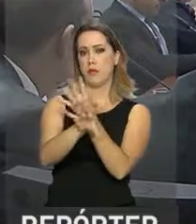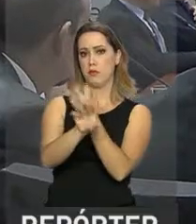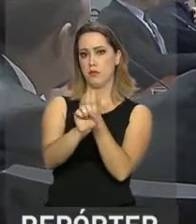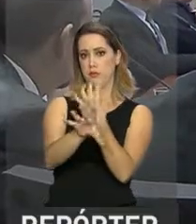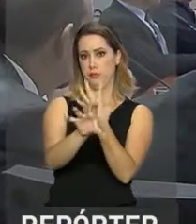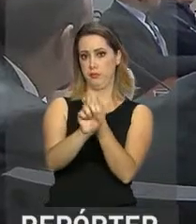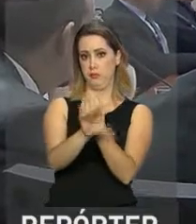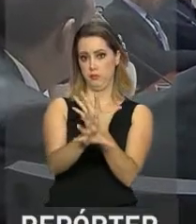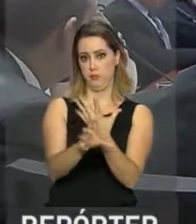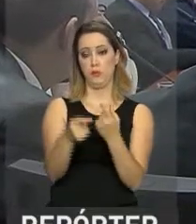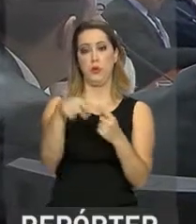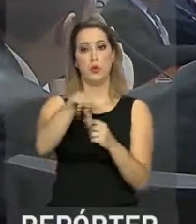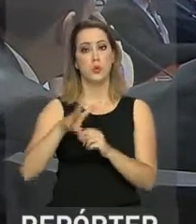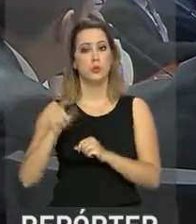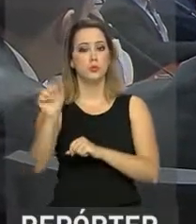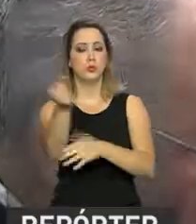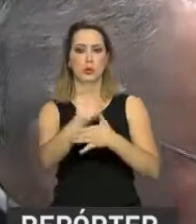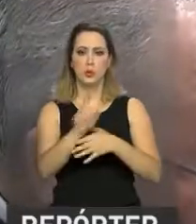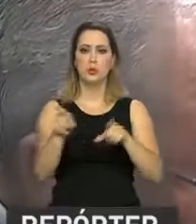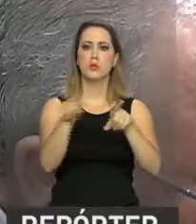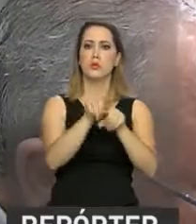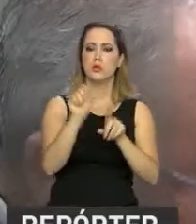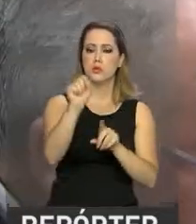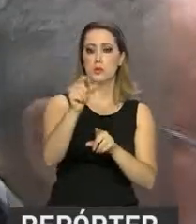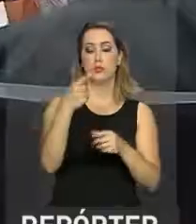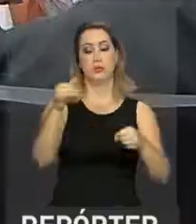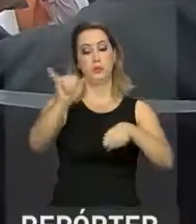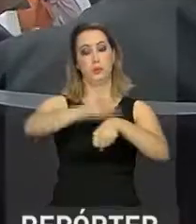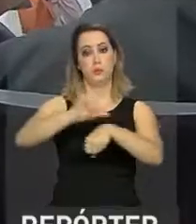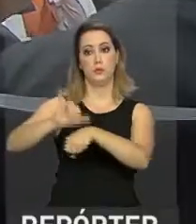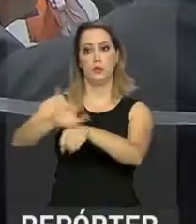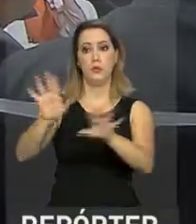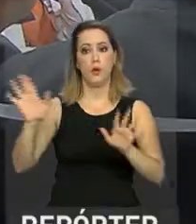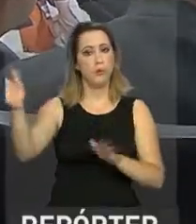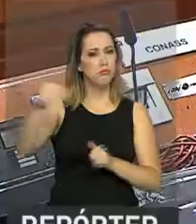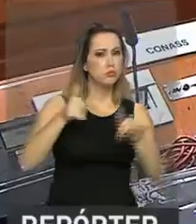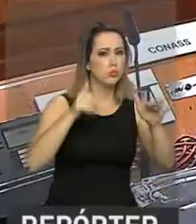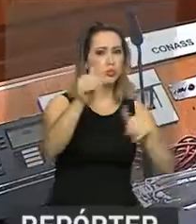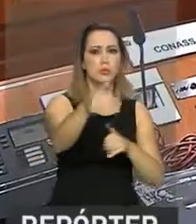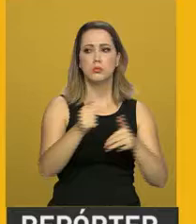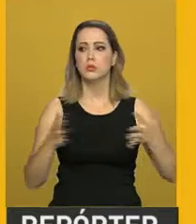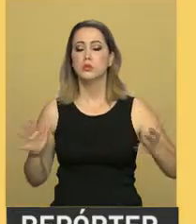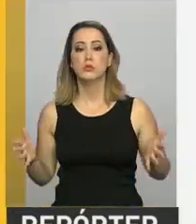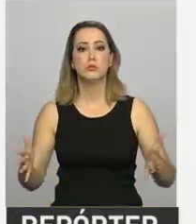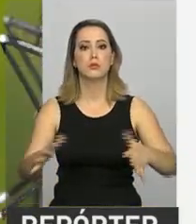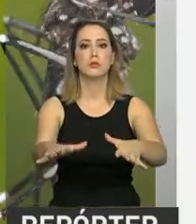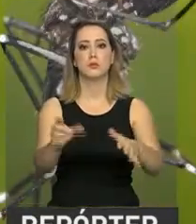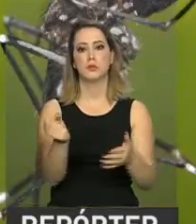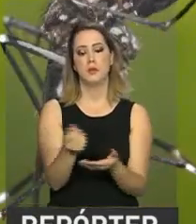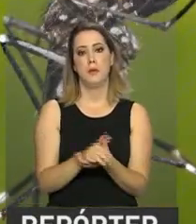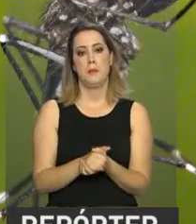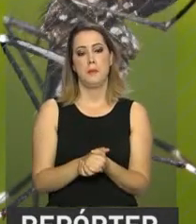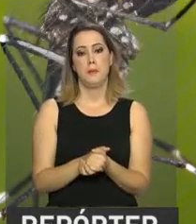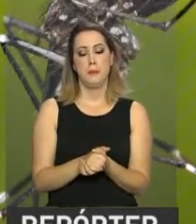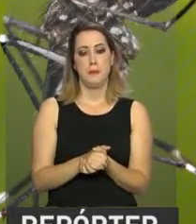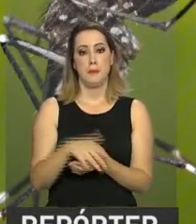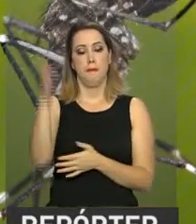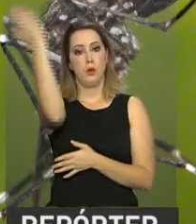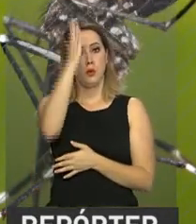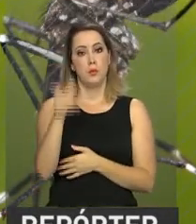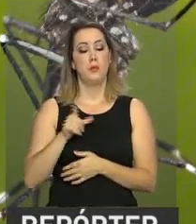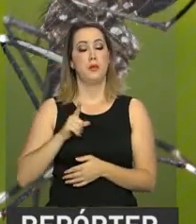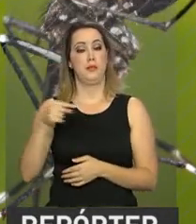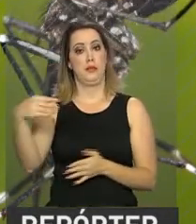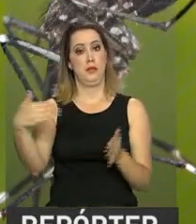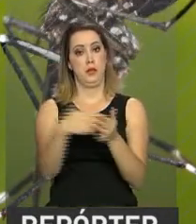representantes de todos os estados e capitais, chamando para uma mobilização nacional. O Brasil registrou, até